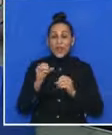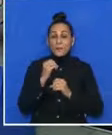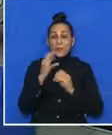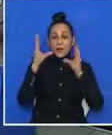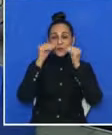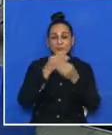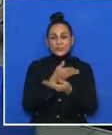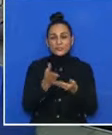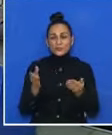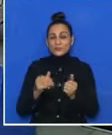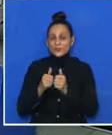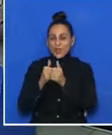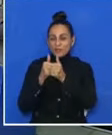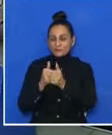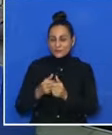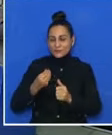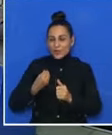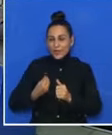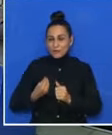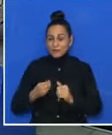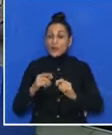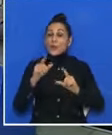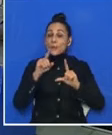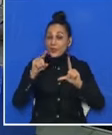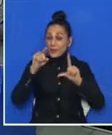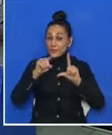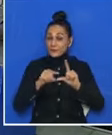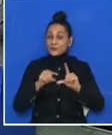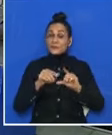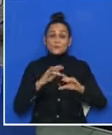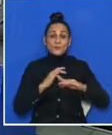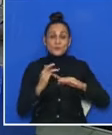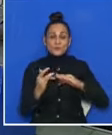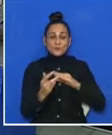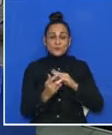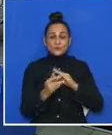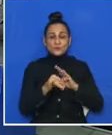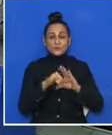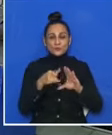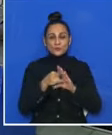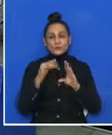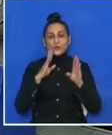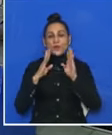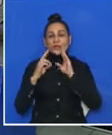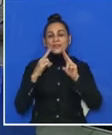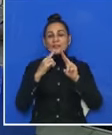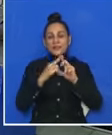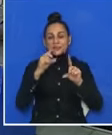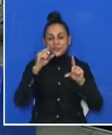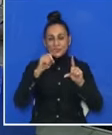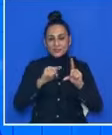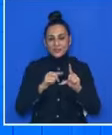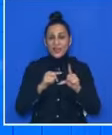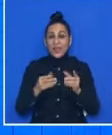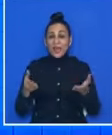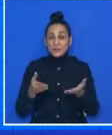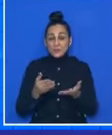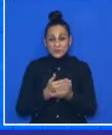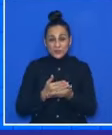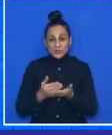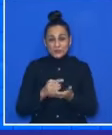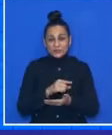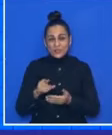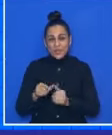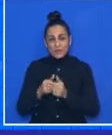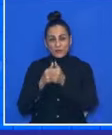muito boa noite a todos que nos acompanham ao vivo pela Rede TV e também através dos perfis do Facebook e do YouTube da Caixa e da Rede TV. A partir de